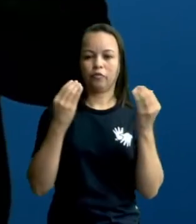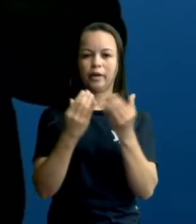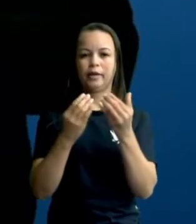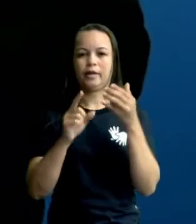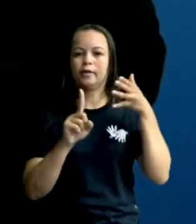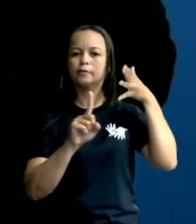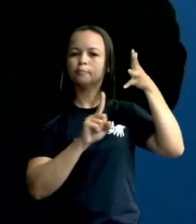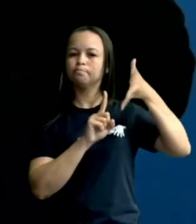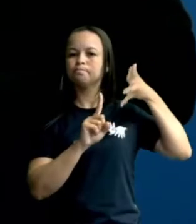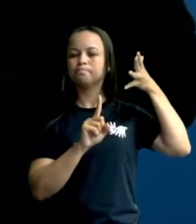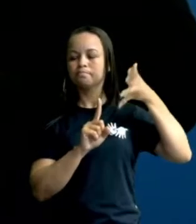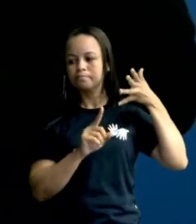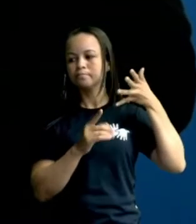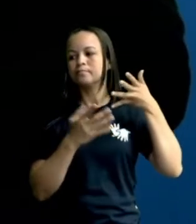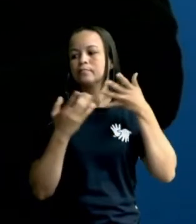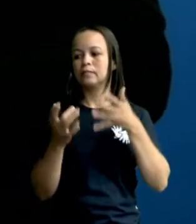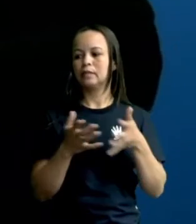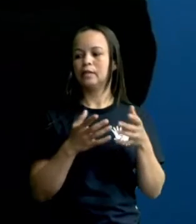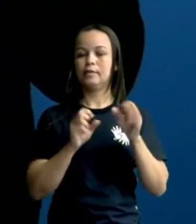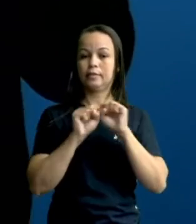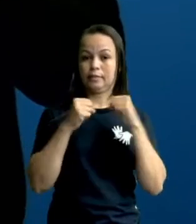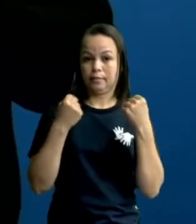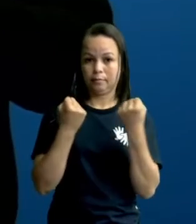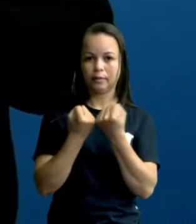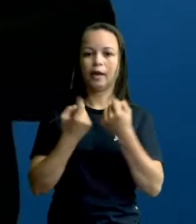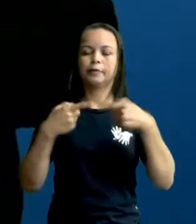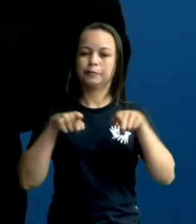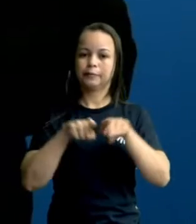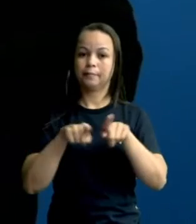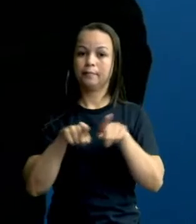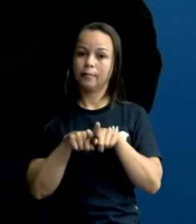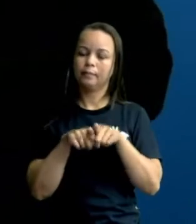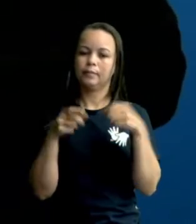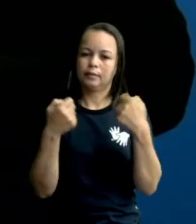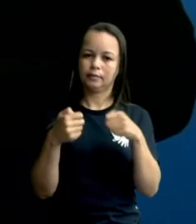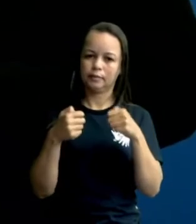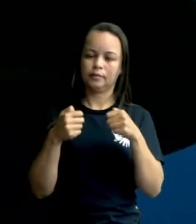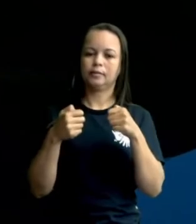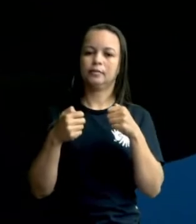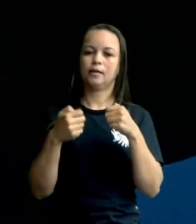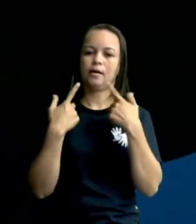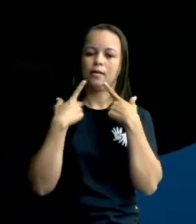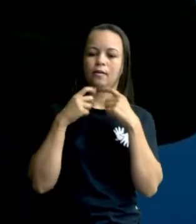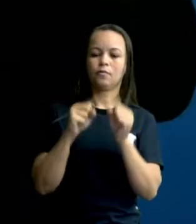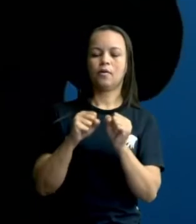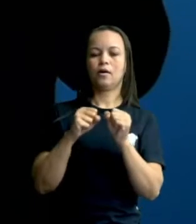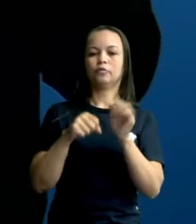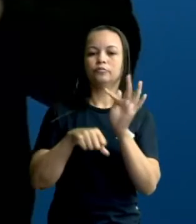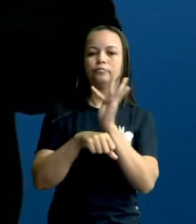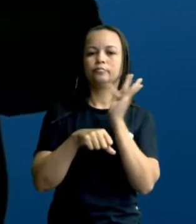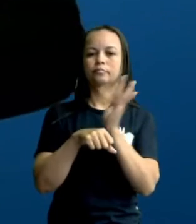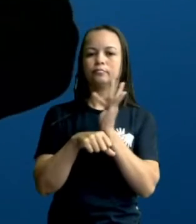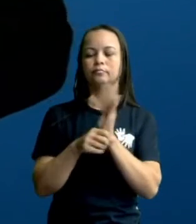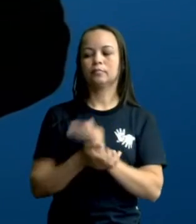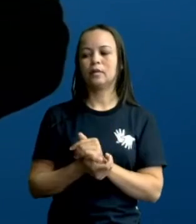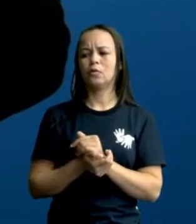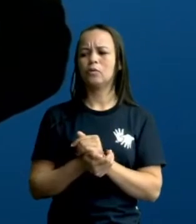momentos também deverão ser utilizados a linguagem formal, com exceção de